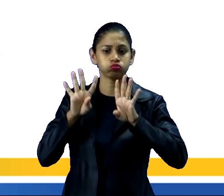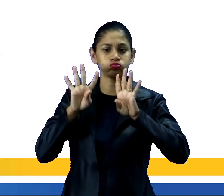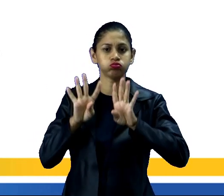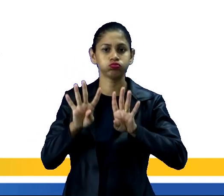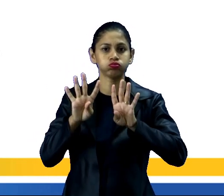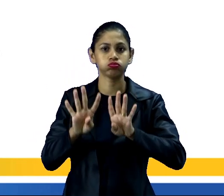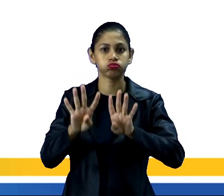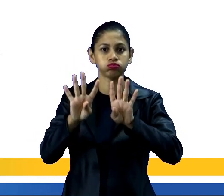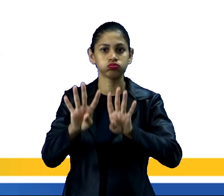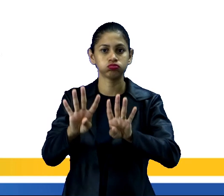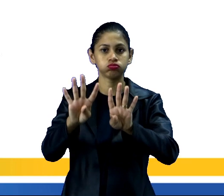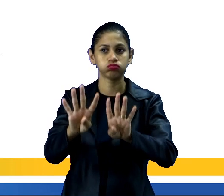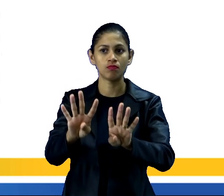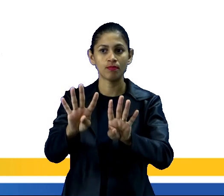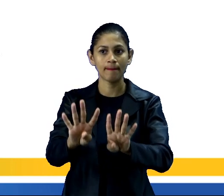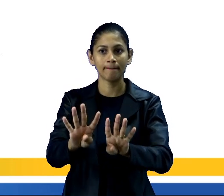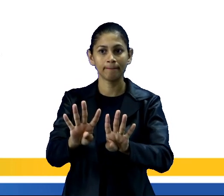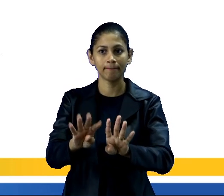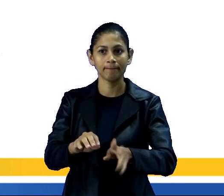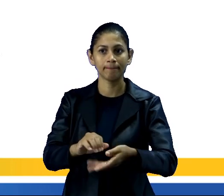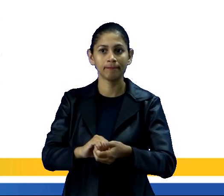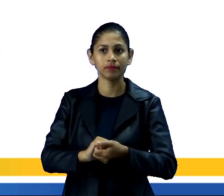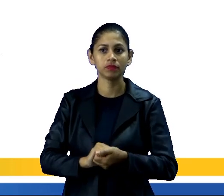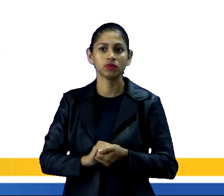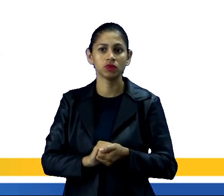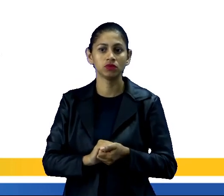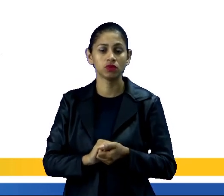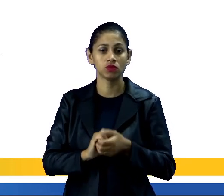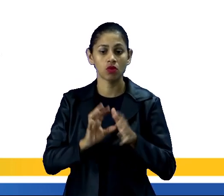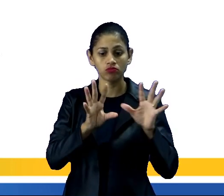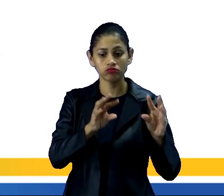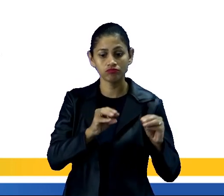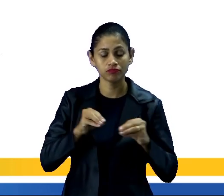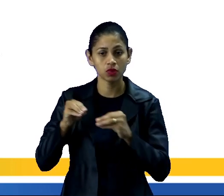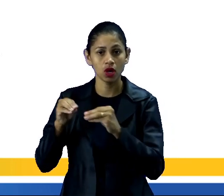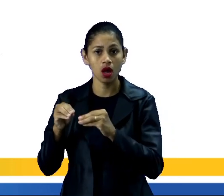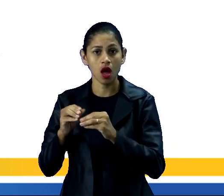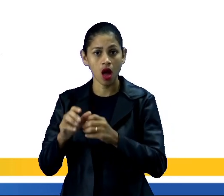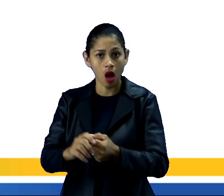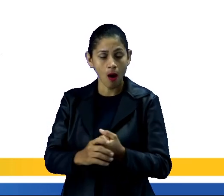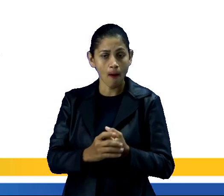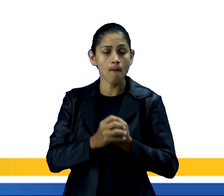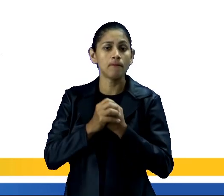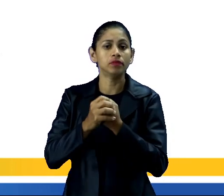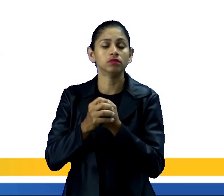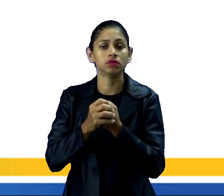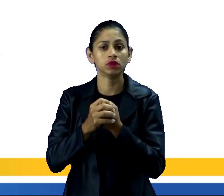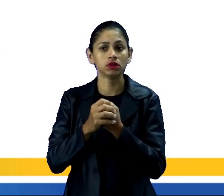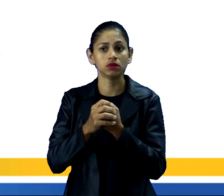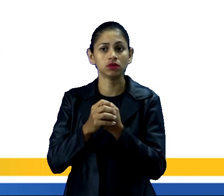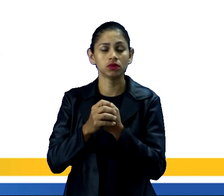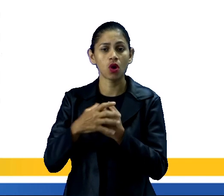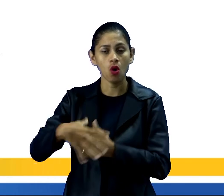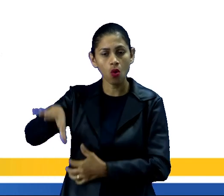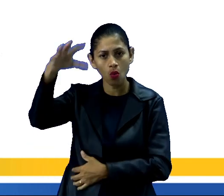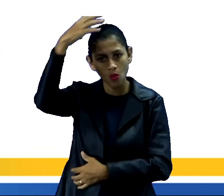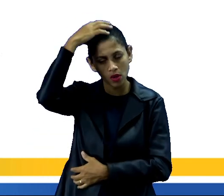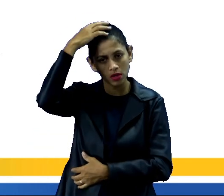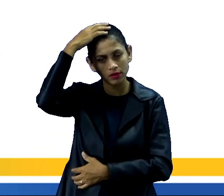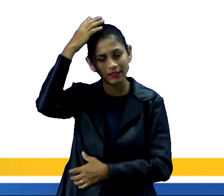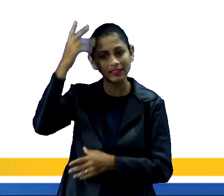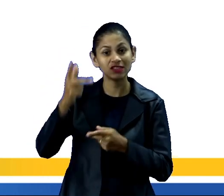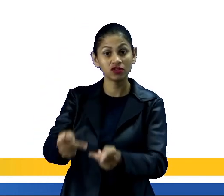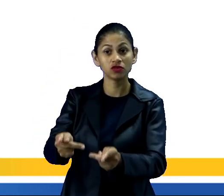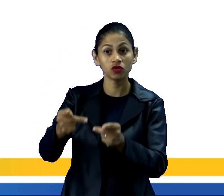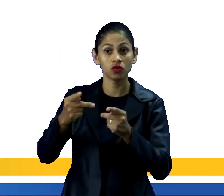né? Pedindo que o rei Vítor Emanuel transferisse o poder para as mãos aí do partido fascista. Pressionado, né? O rei acaba convidando o Mussolini para